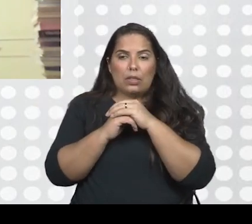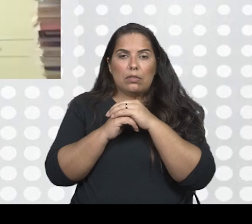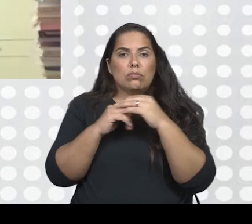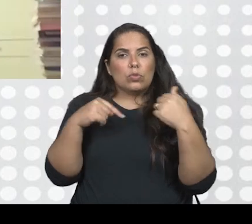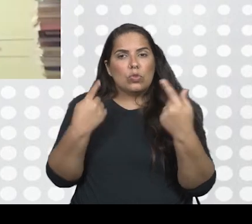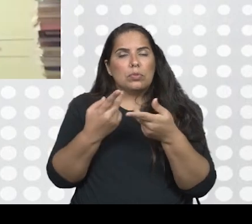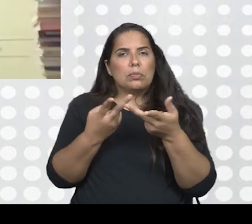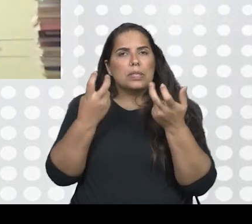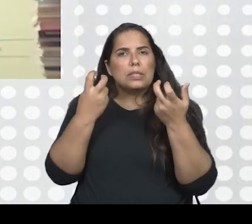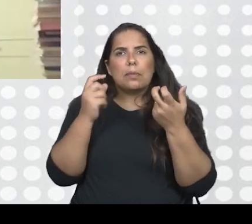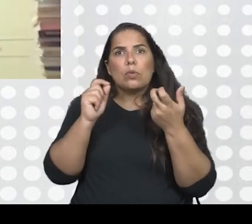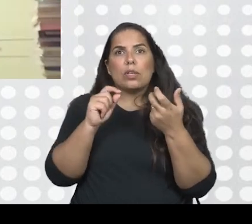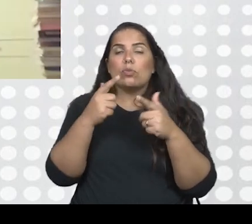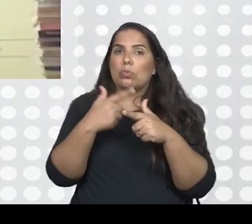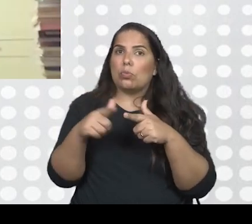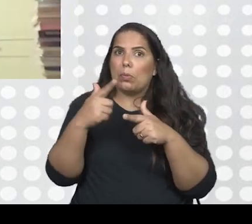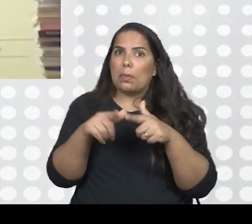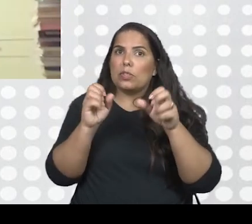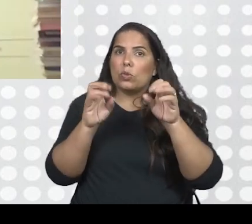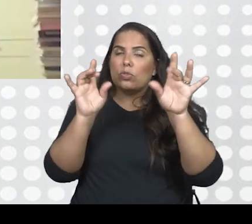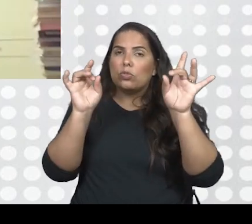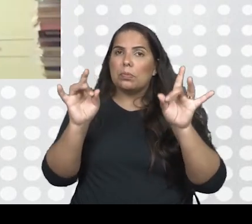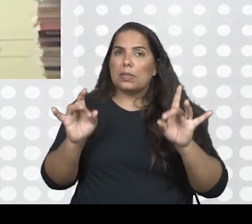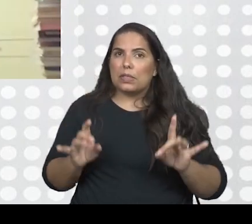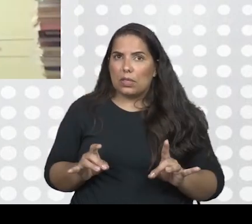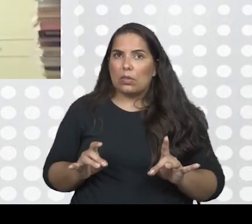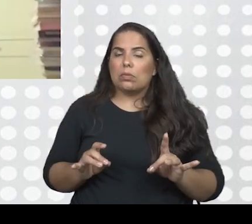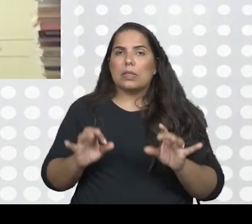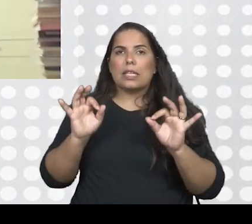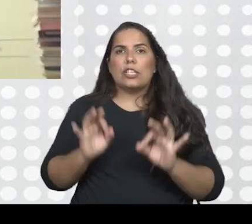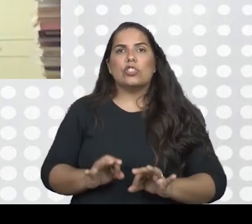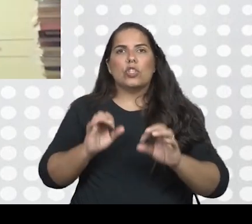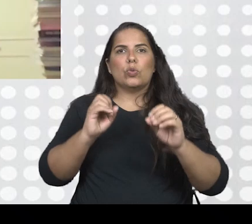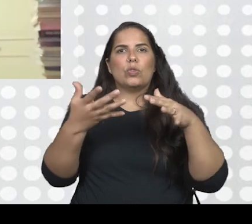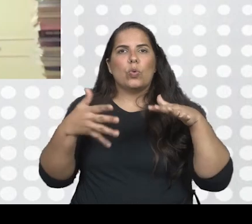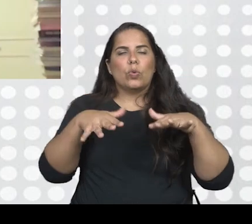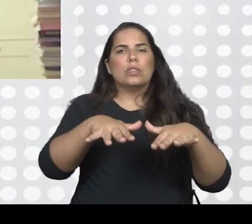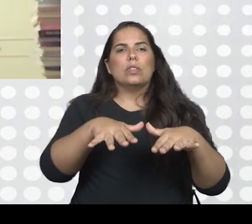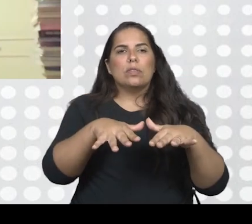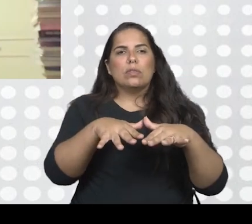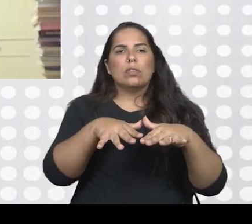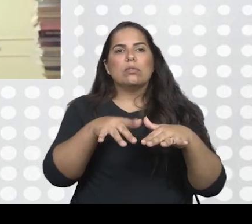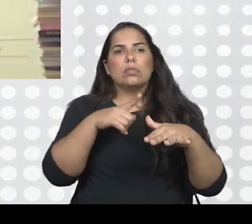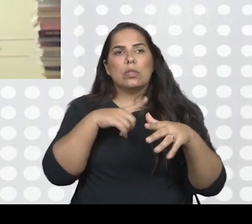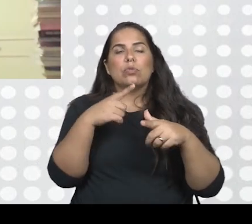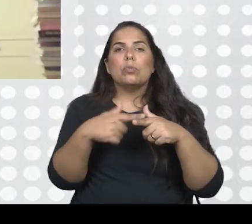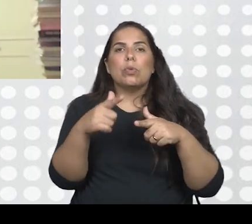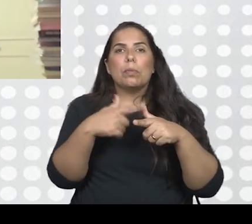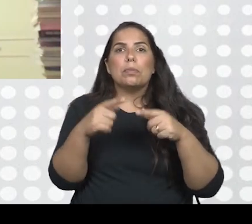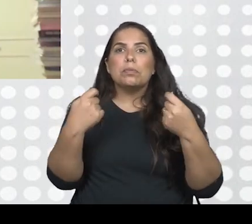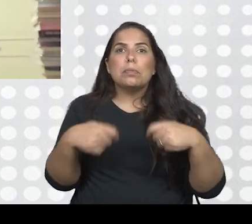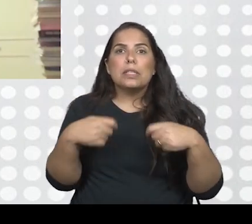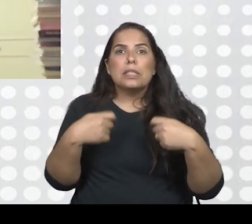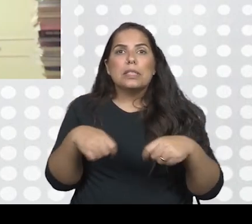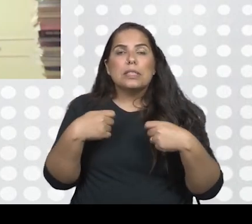nos indicam que os problemas da educação especial para garantir a educação inclusiva são problemas que precisam